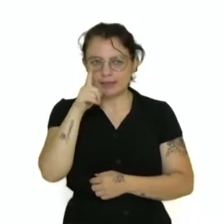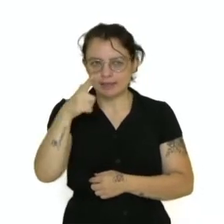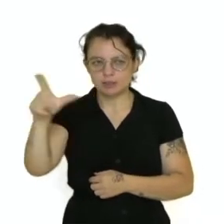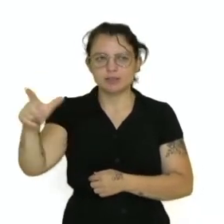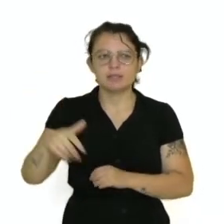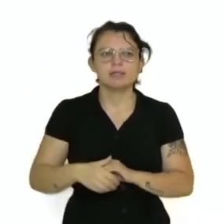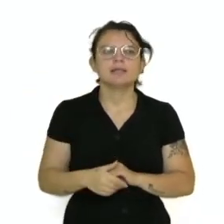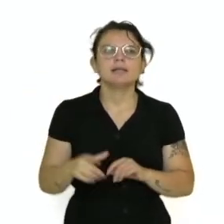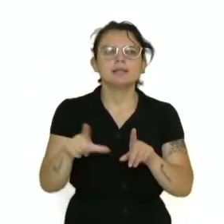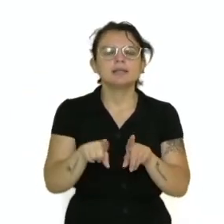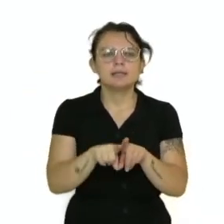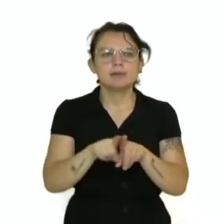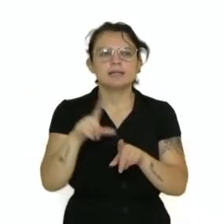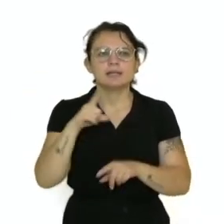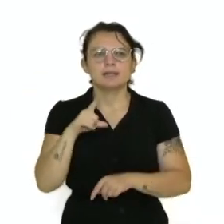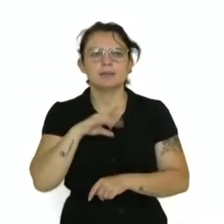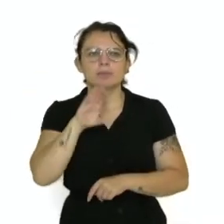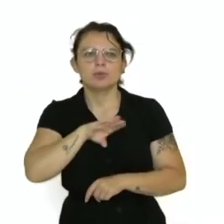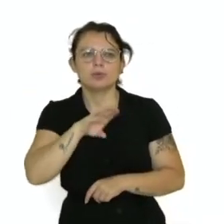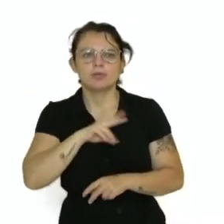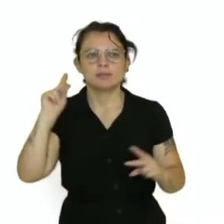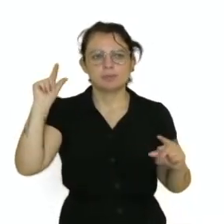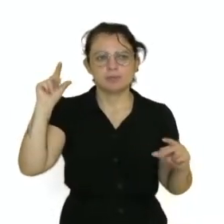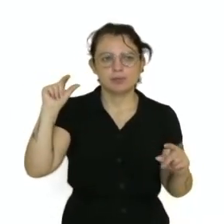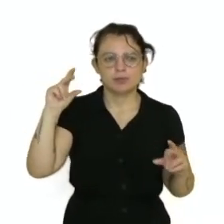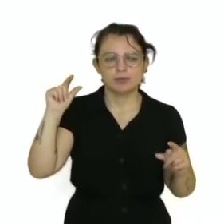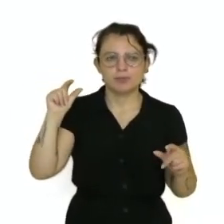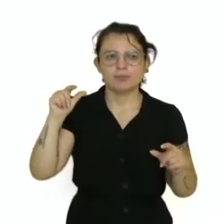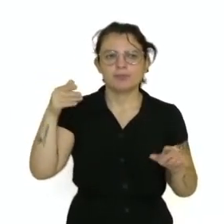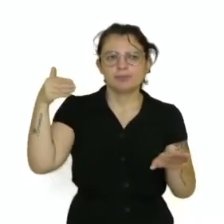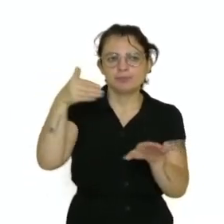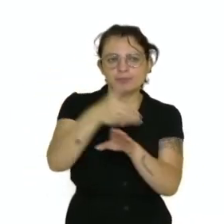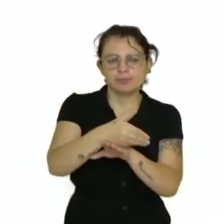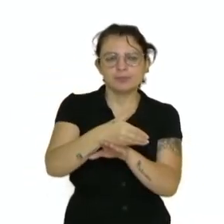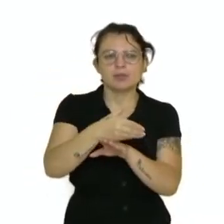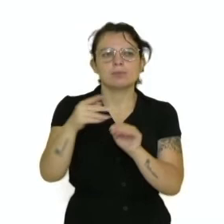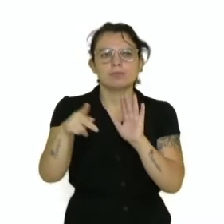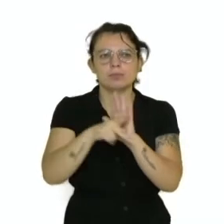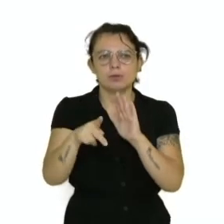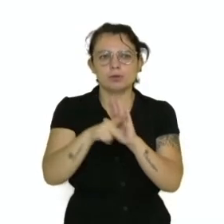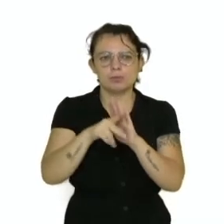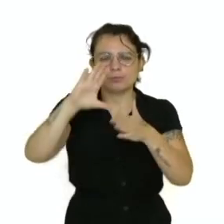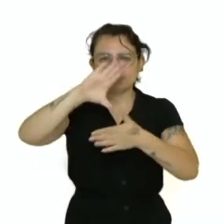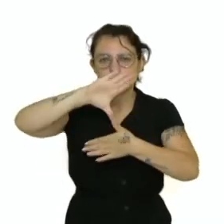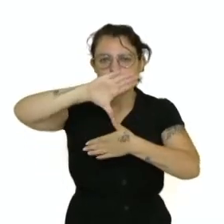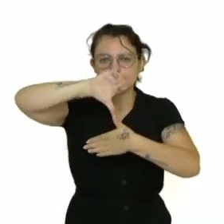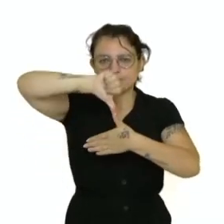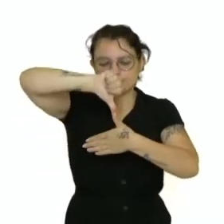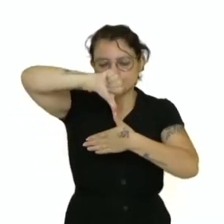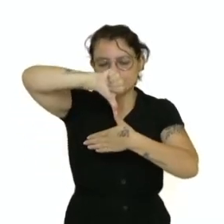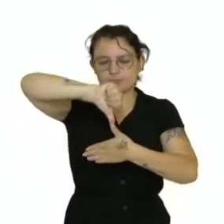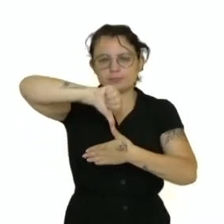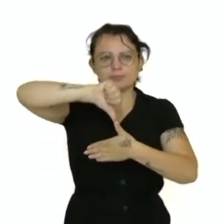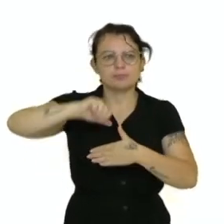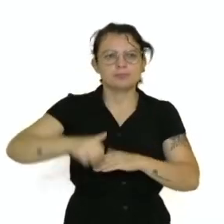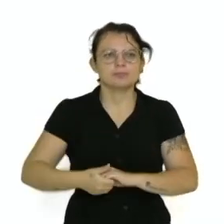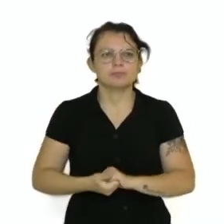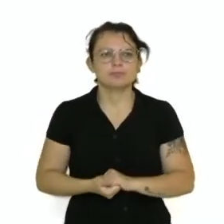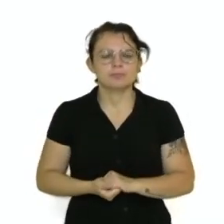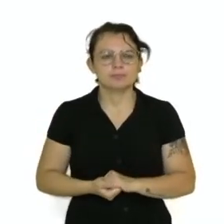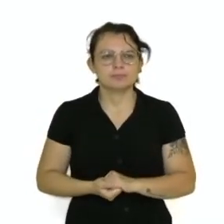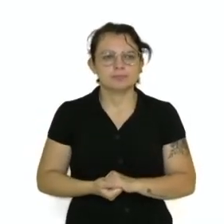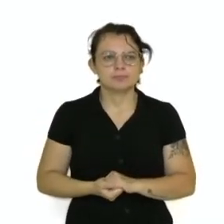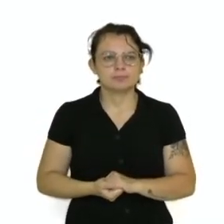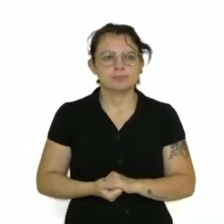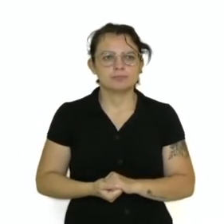espanhol. Portugueses e espanhóis foram os principais colonizadores da América continental, cujo território compreende desde o México até o